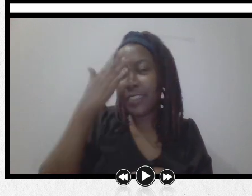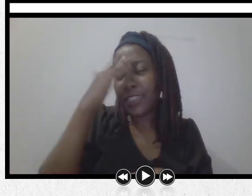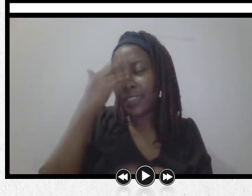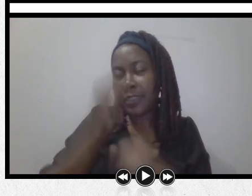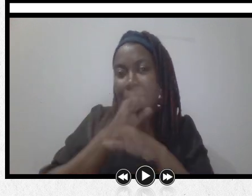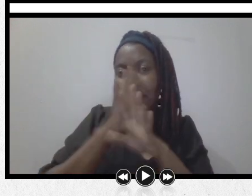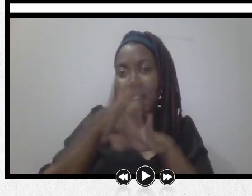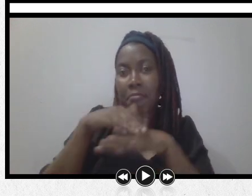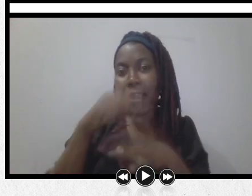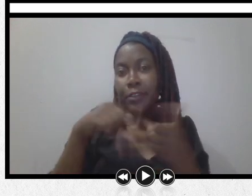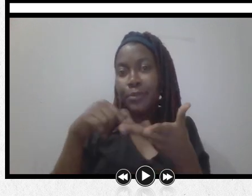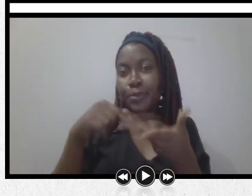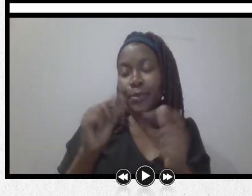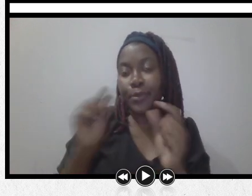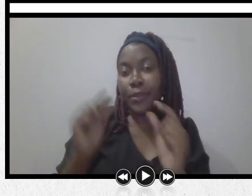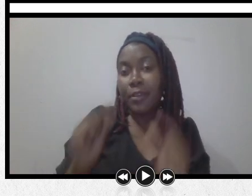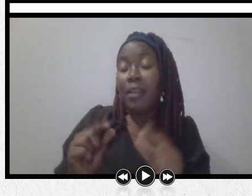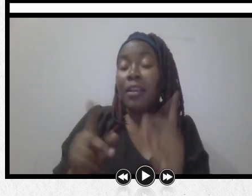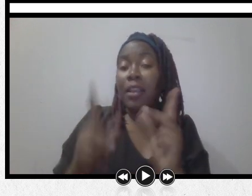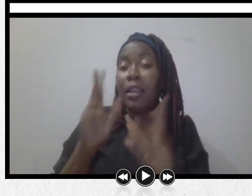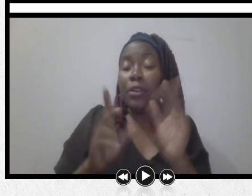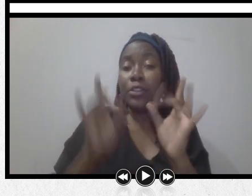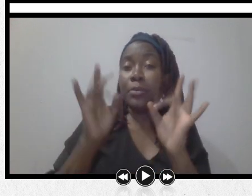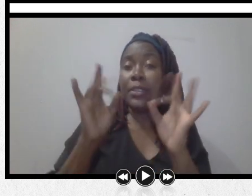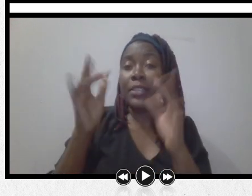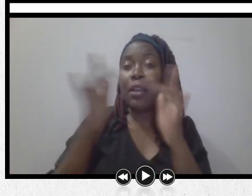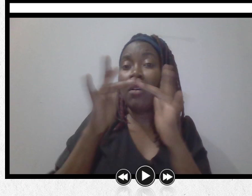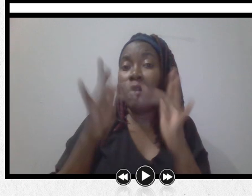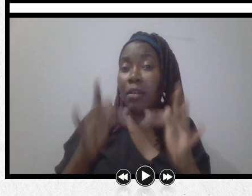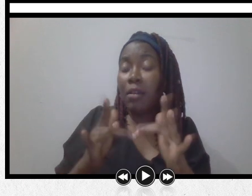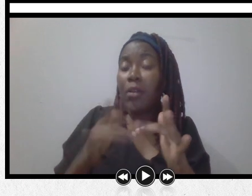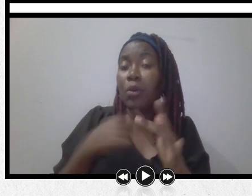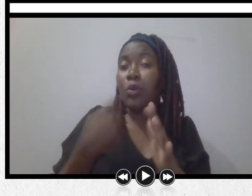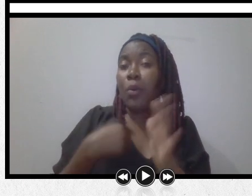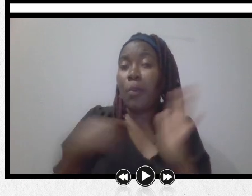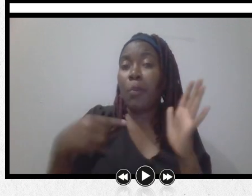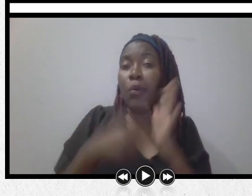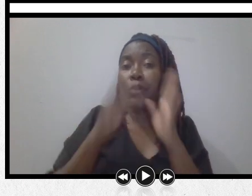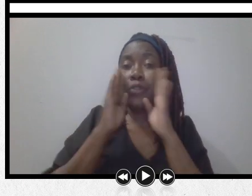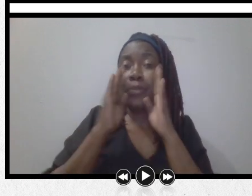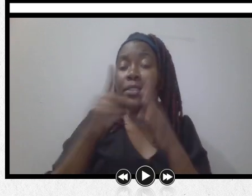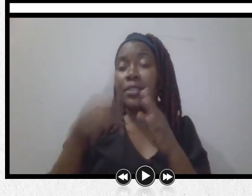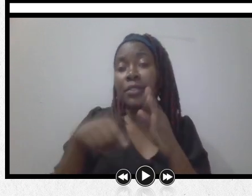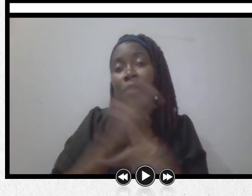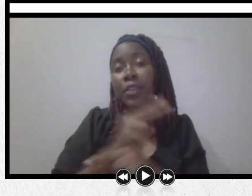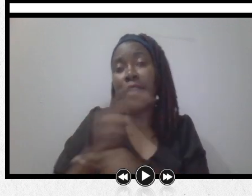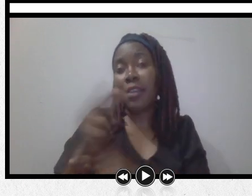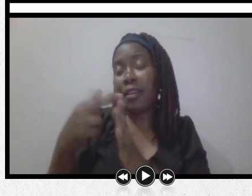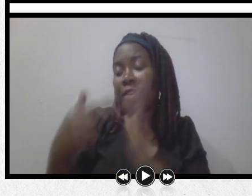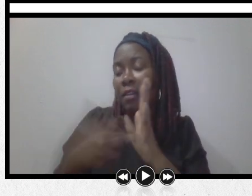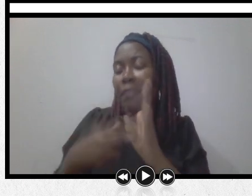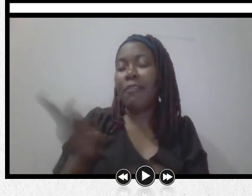esses componentes, e com recorte especial para falar também sobre o nosso ponto específico aqui, que é a regulação. Vale